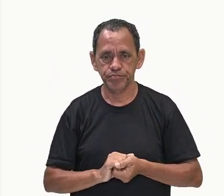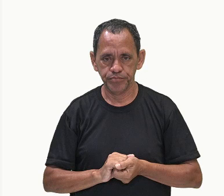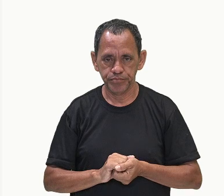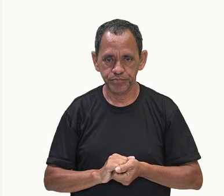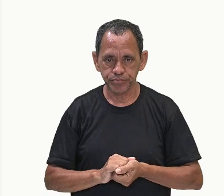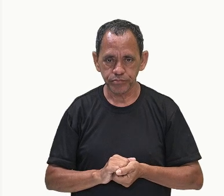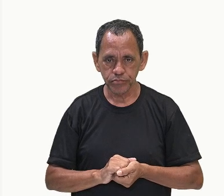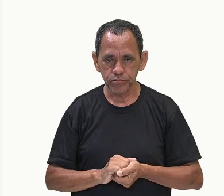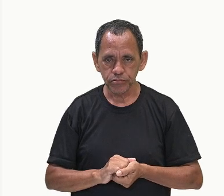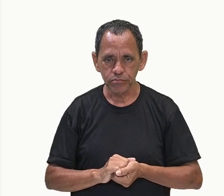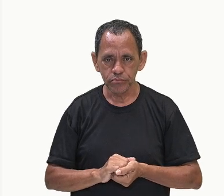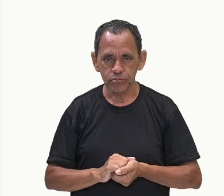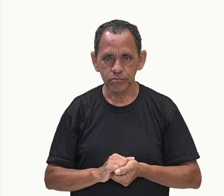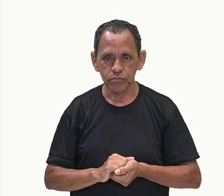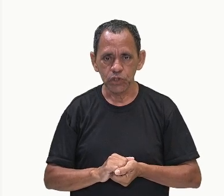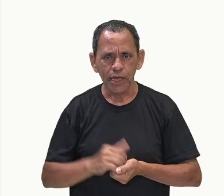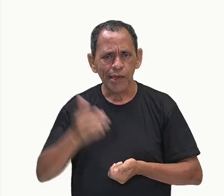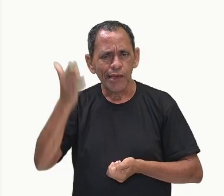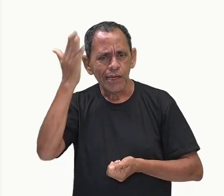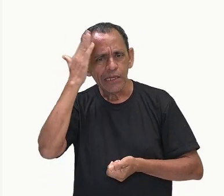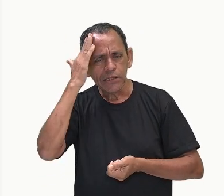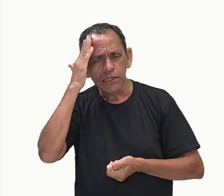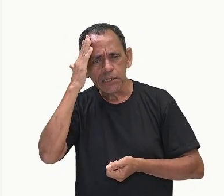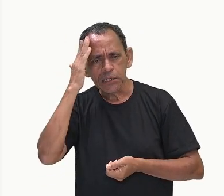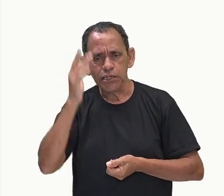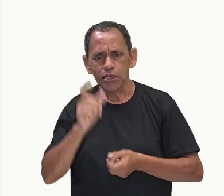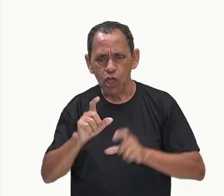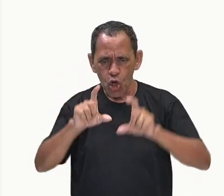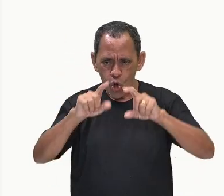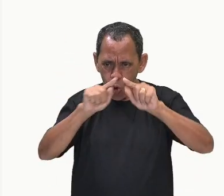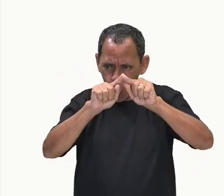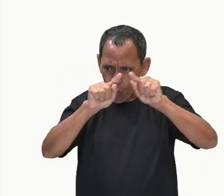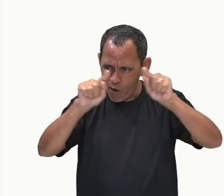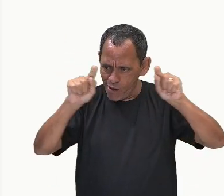Esse retângulo, ao girar nesse eixo,